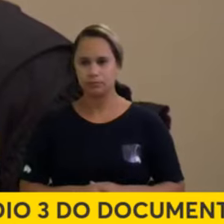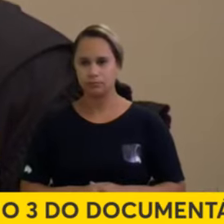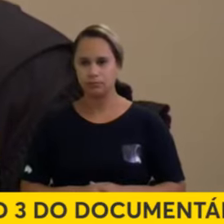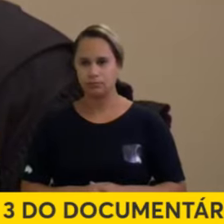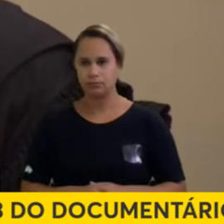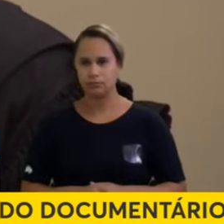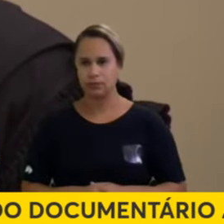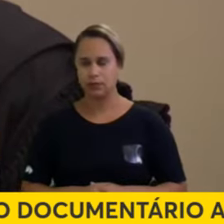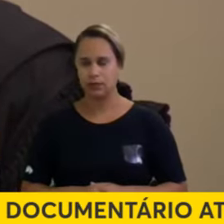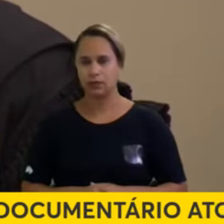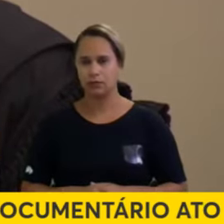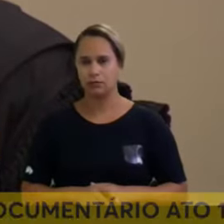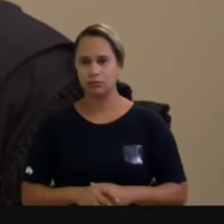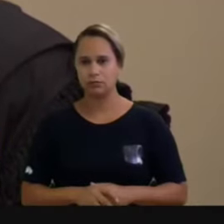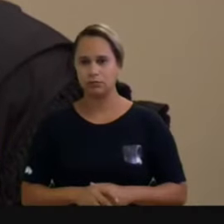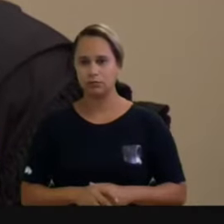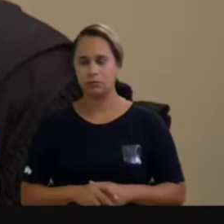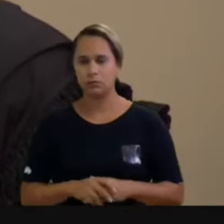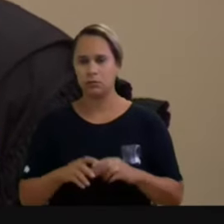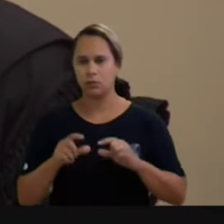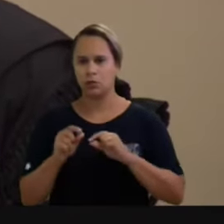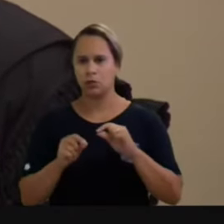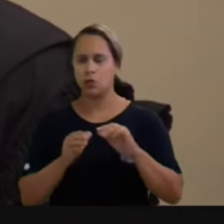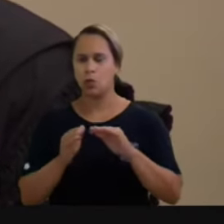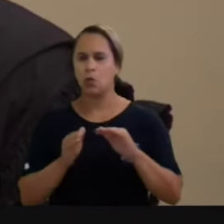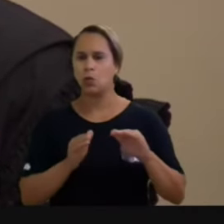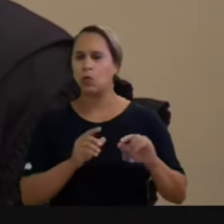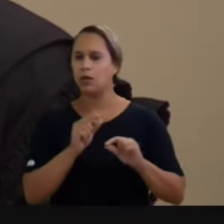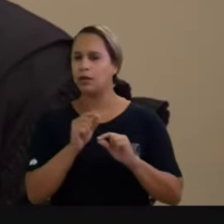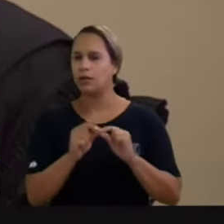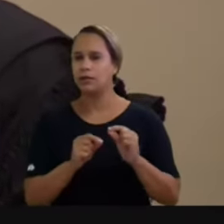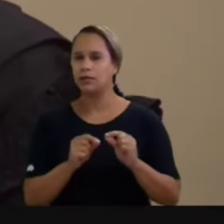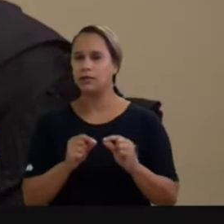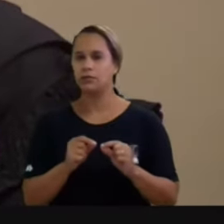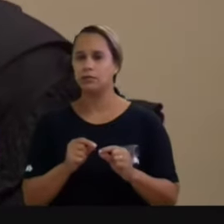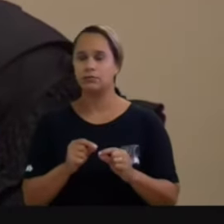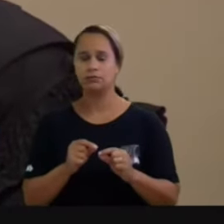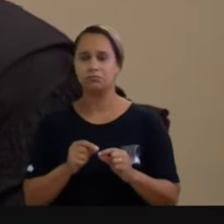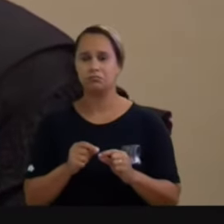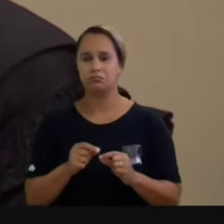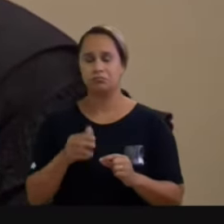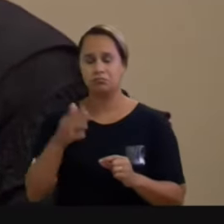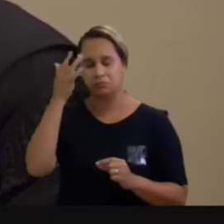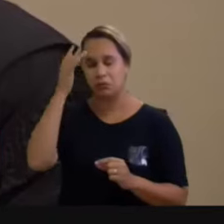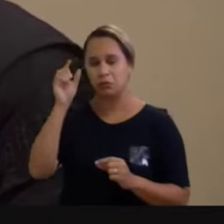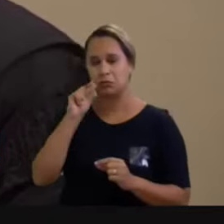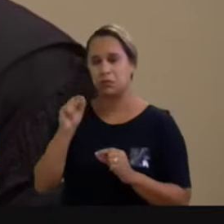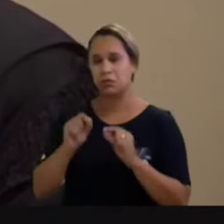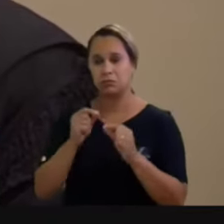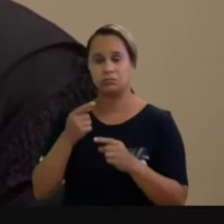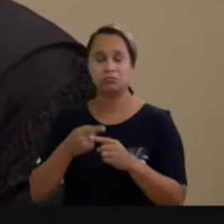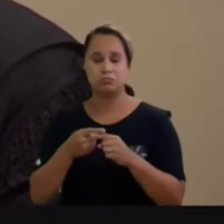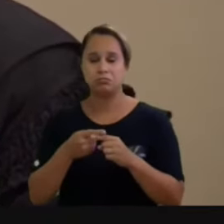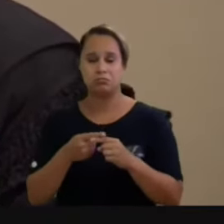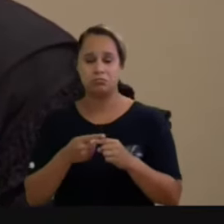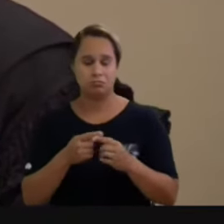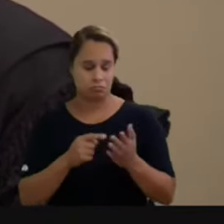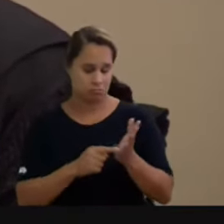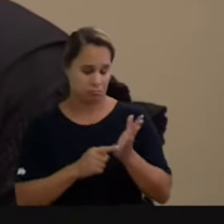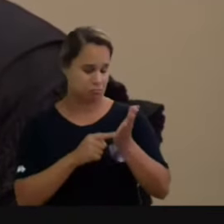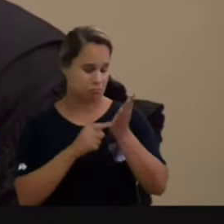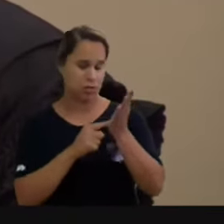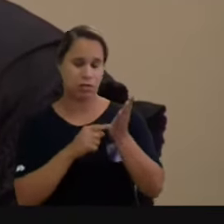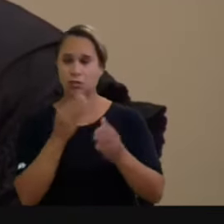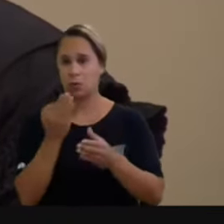hotéis relativo a hospedagem de Diogo Lopes de Aragão não tem nem nem sei porque que seesse Ofício apareceu aqui no processo das